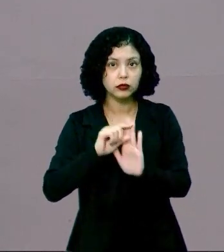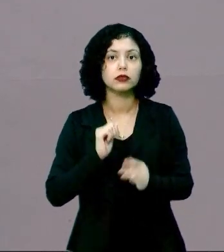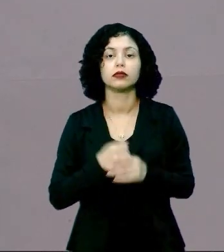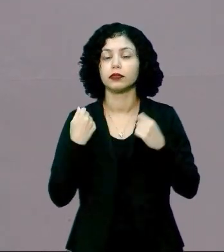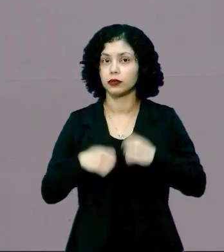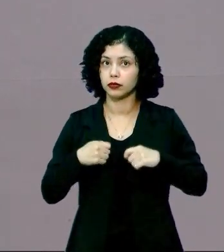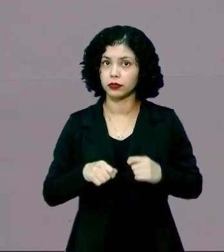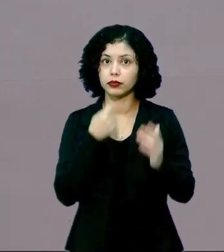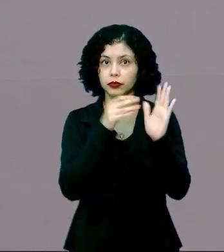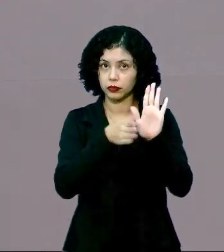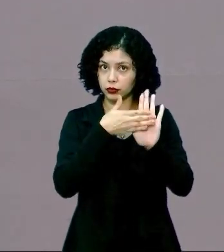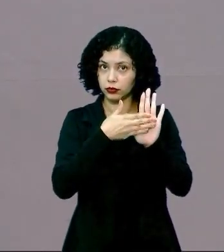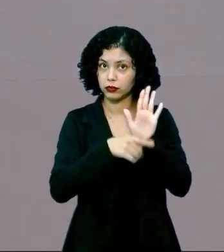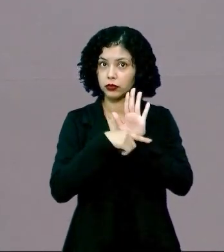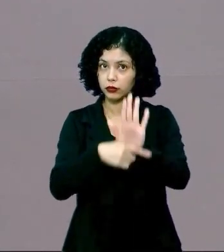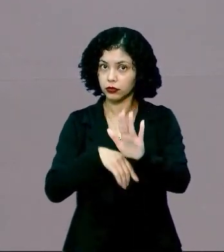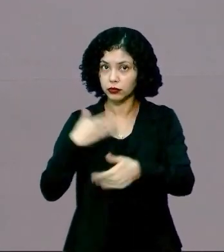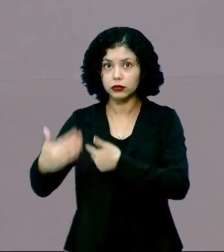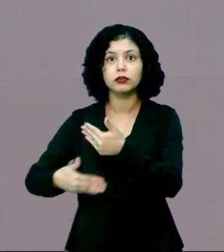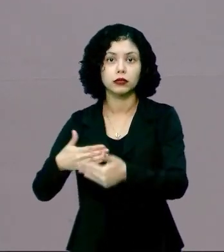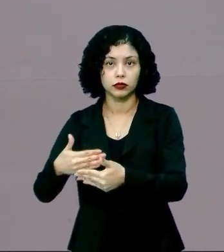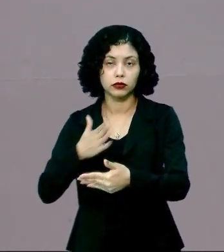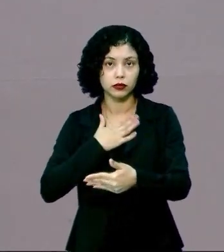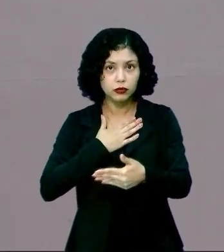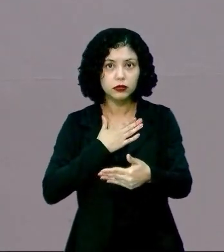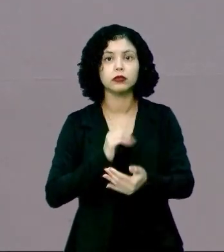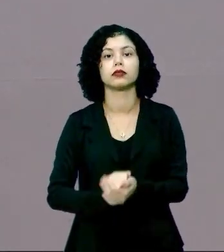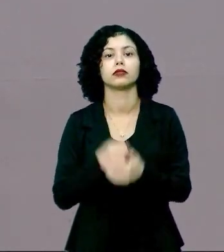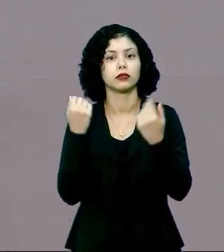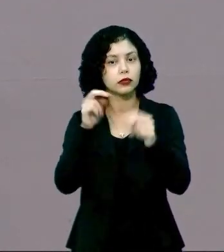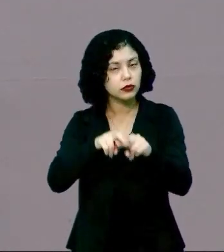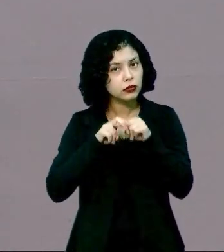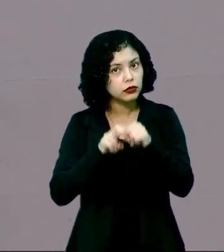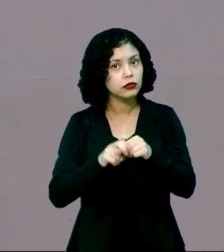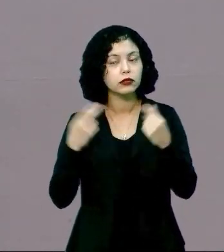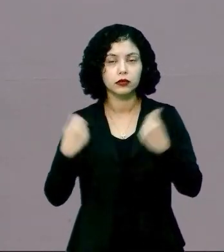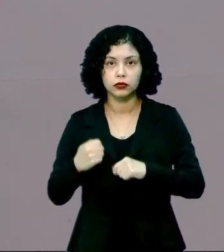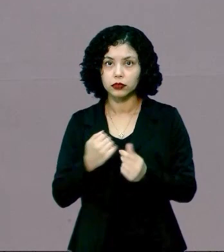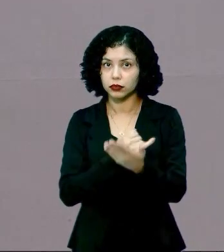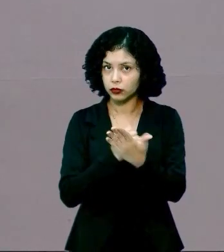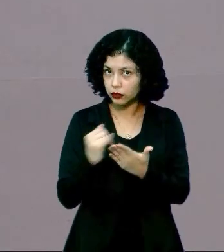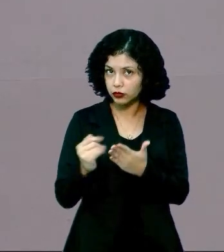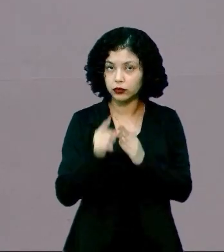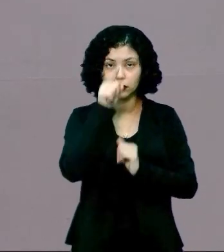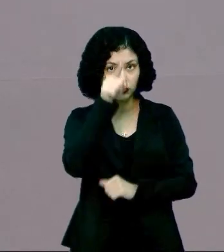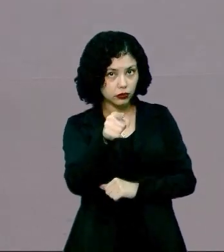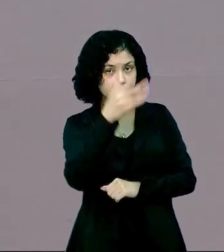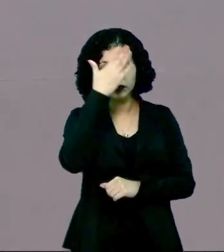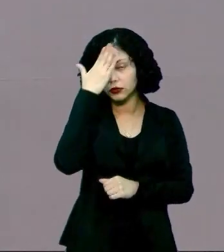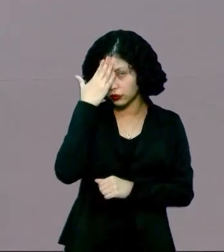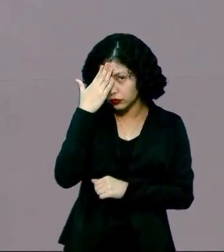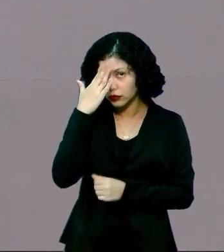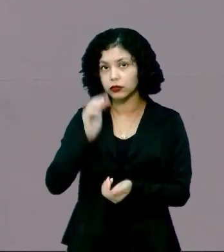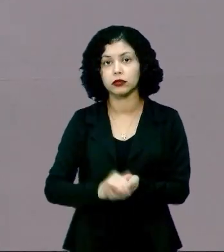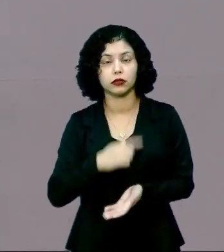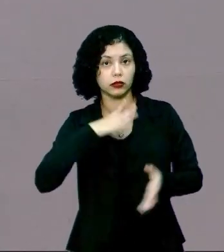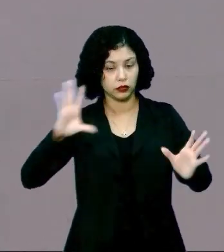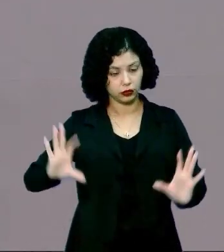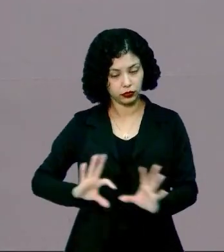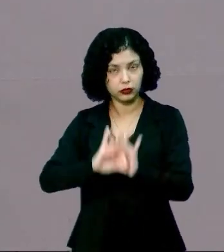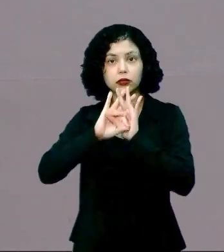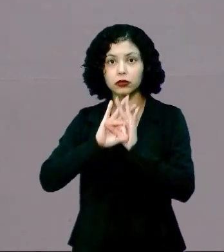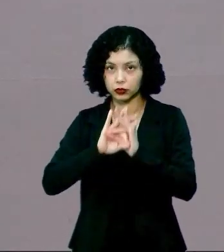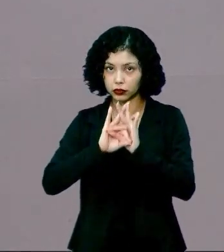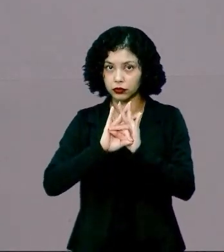precisa ser comprovado no meu desenvolvimento. Então, eu sempre trago a introdução para que vocês entendam que existe uma ligação